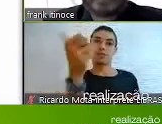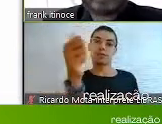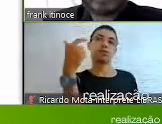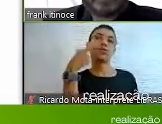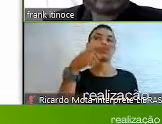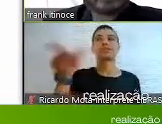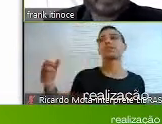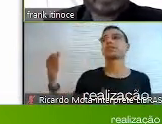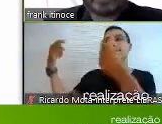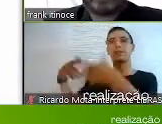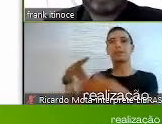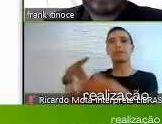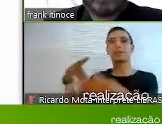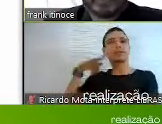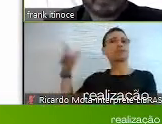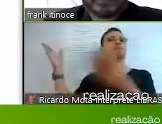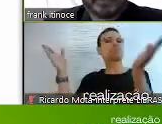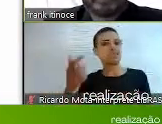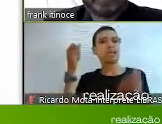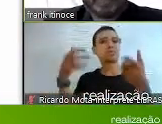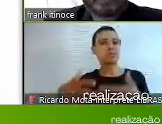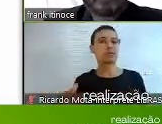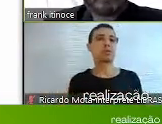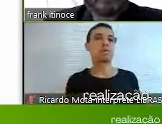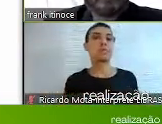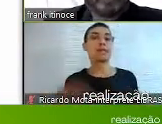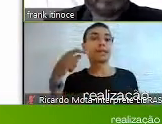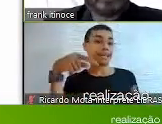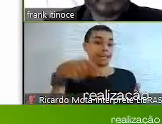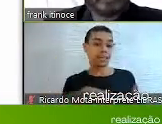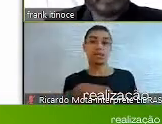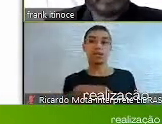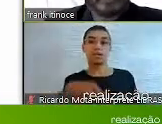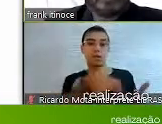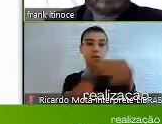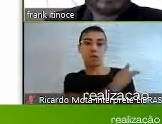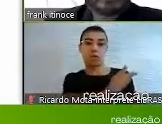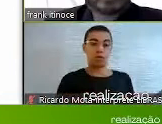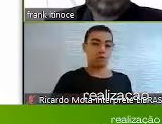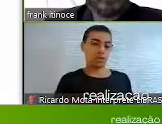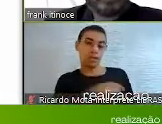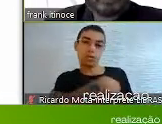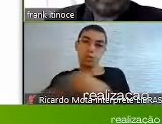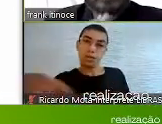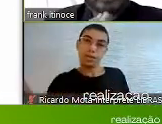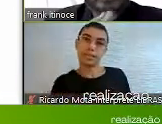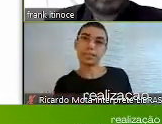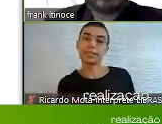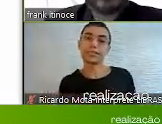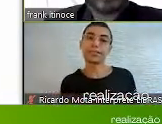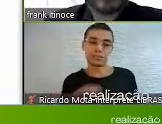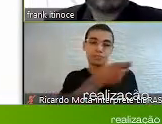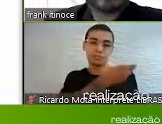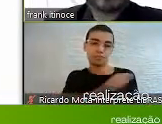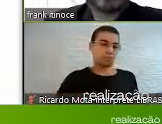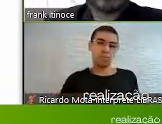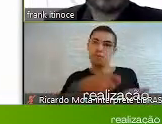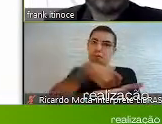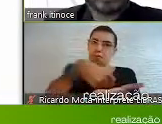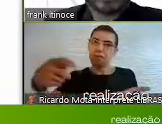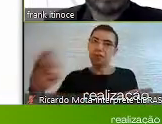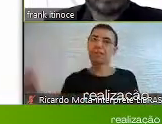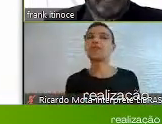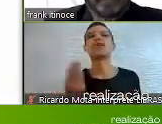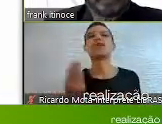ele versa, que isso daqui é assinado pelo governador. Então, o governador, ele diz o que você tem que colocar como sistemas